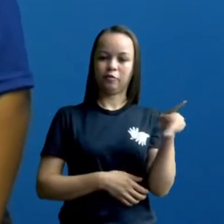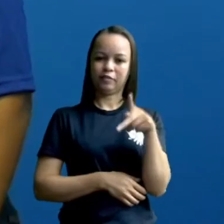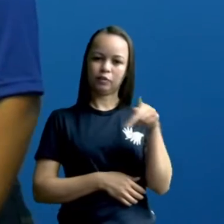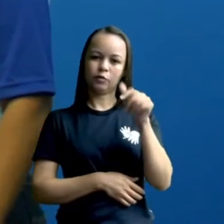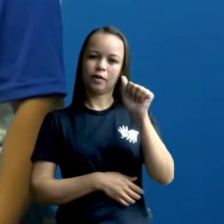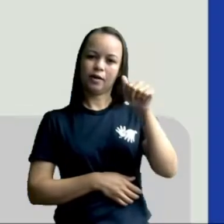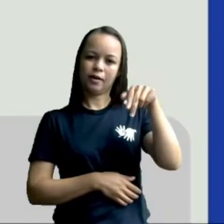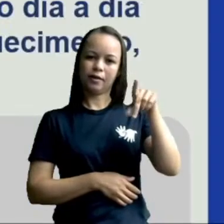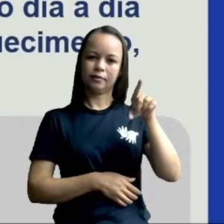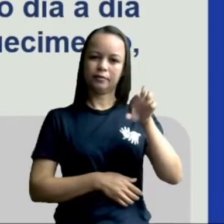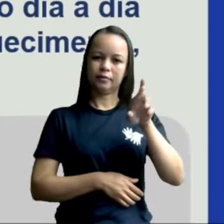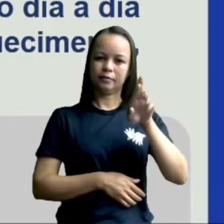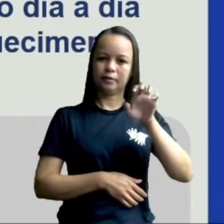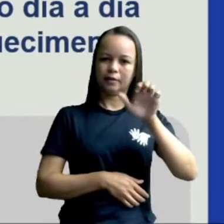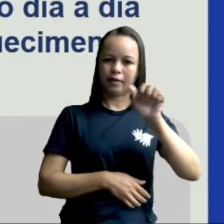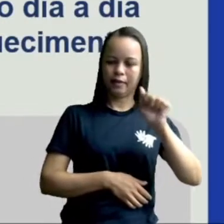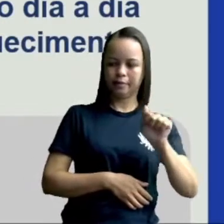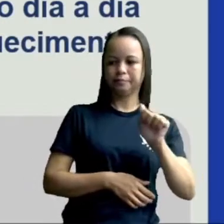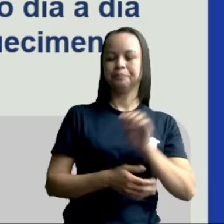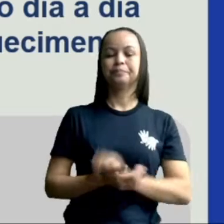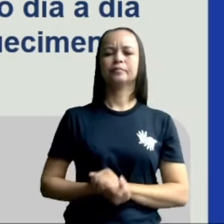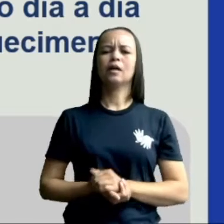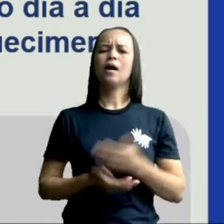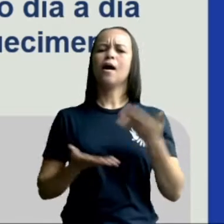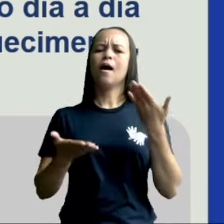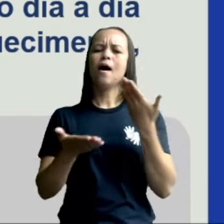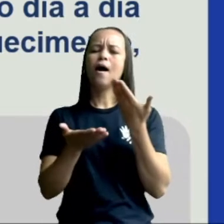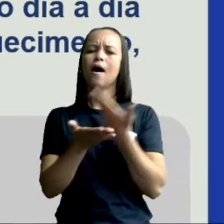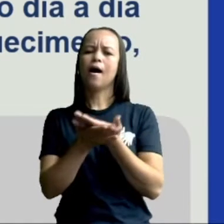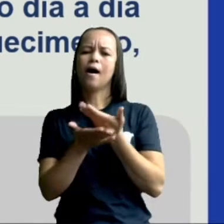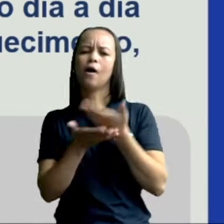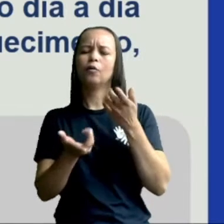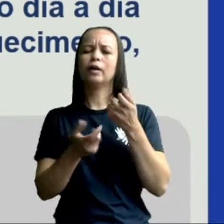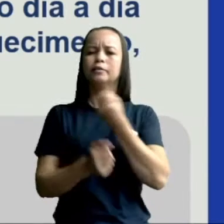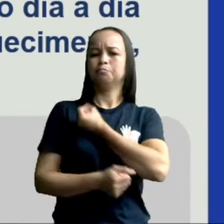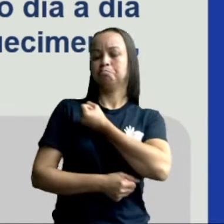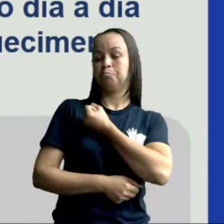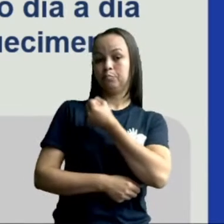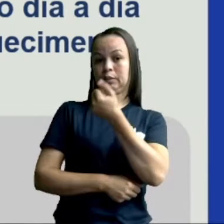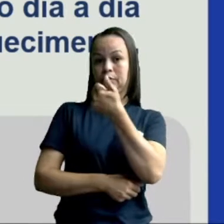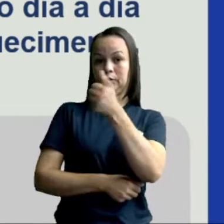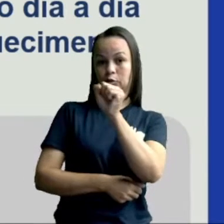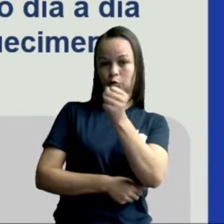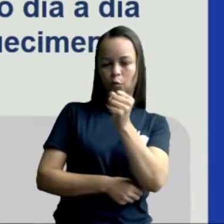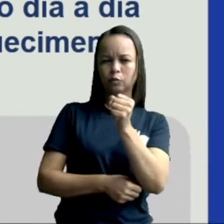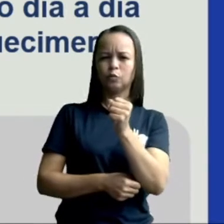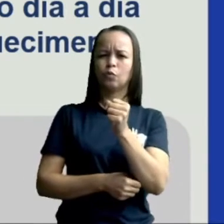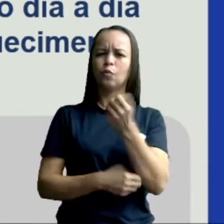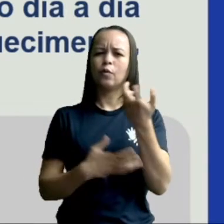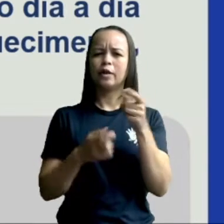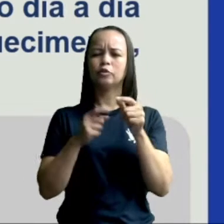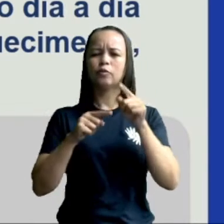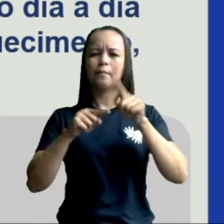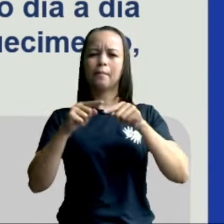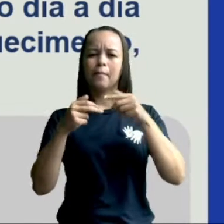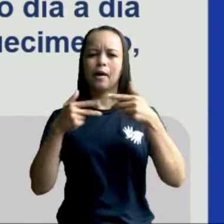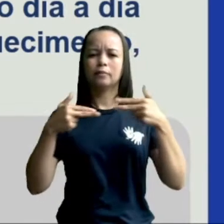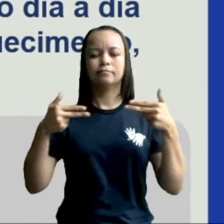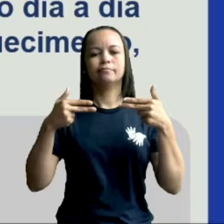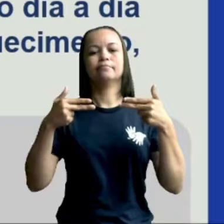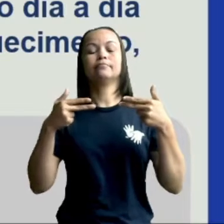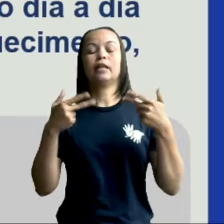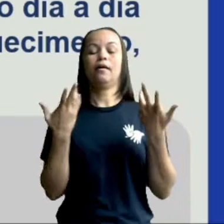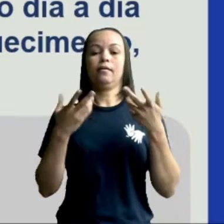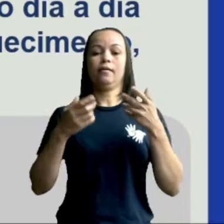comigo? Vamos lá! A aula é do número 18. O eixo é matéria e energia.